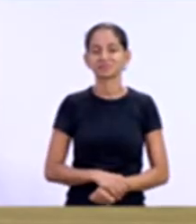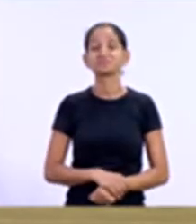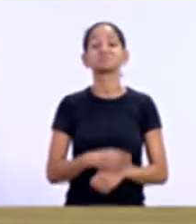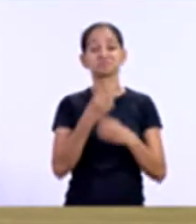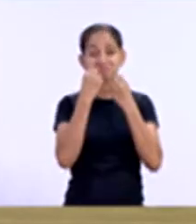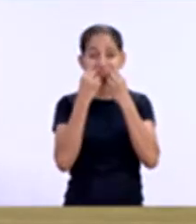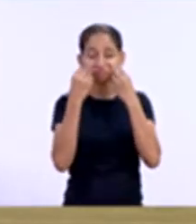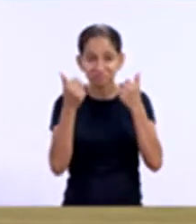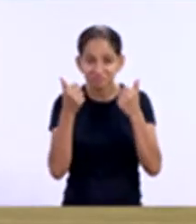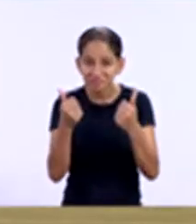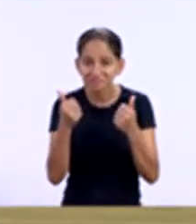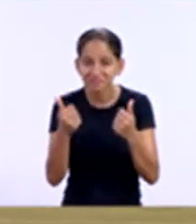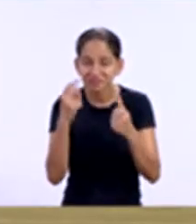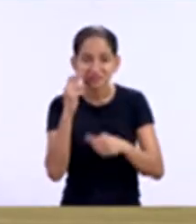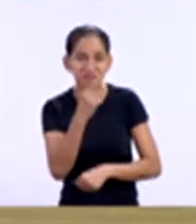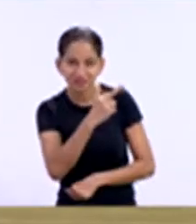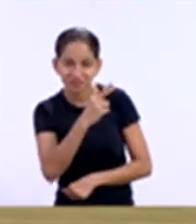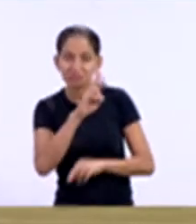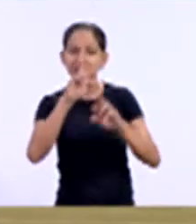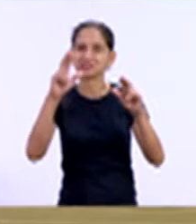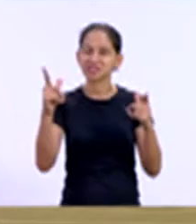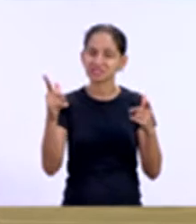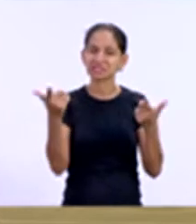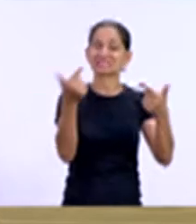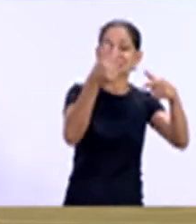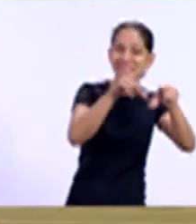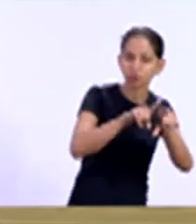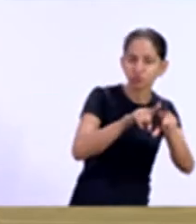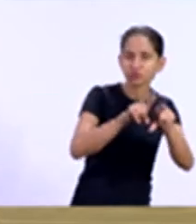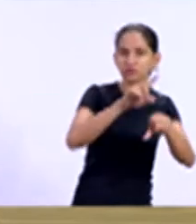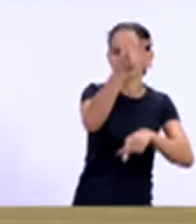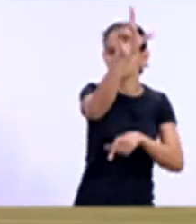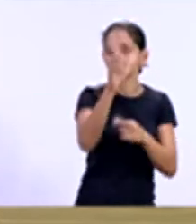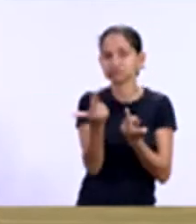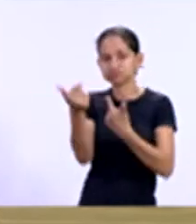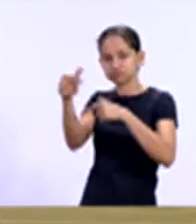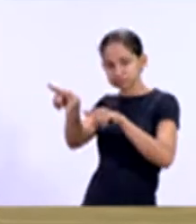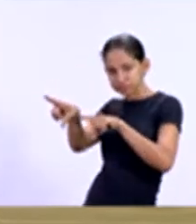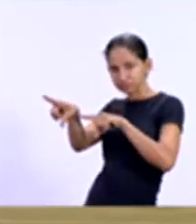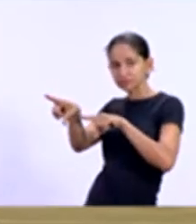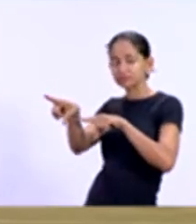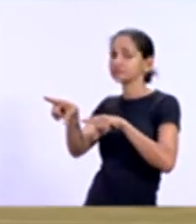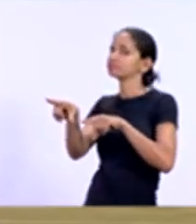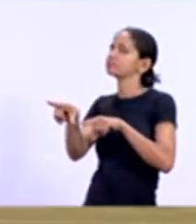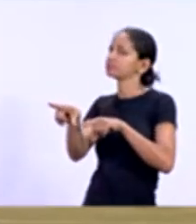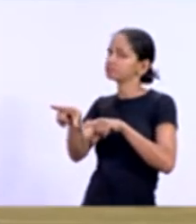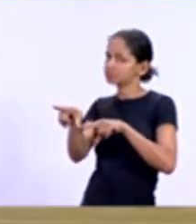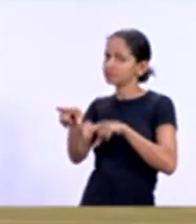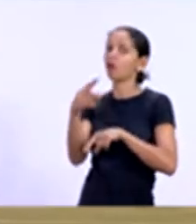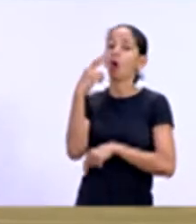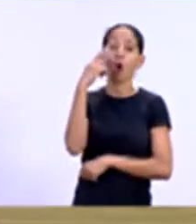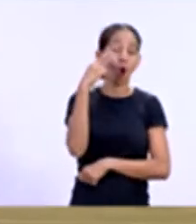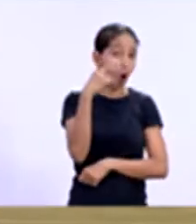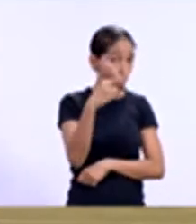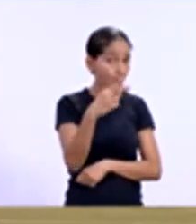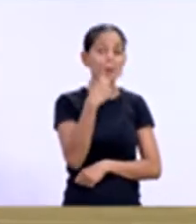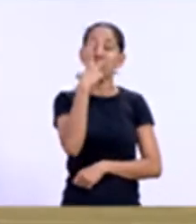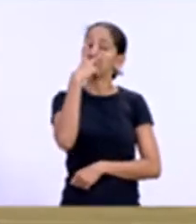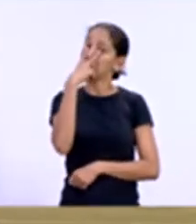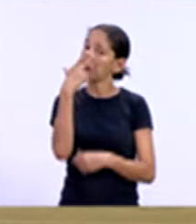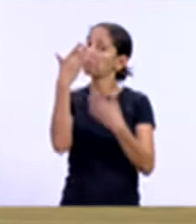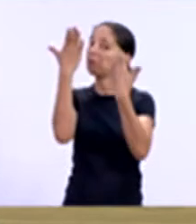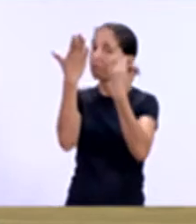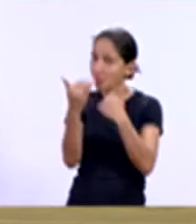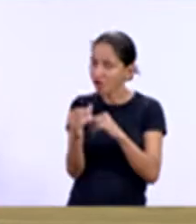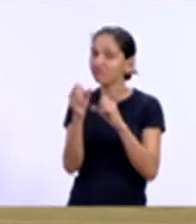Muito bem, vocês viram aí essa diferença de síncrona e assíncrona, né? Eu prestaria muita atenção, vai que cai na prova daqui a